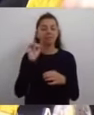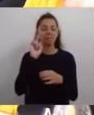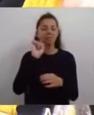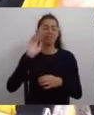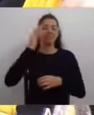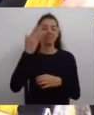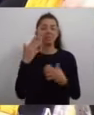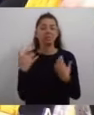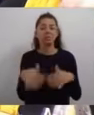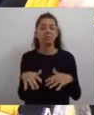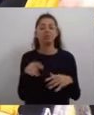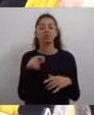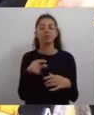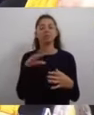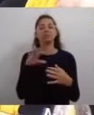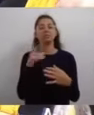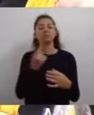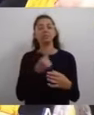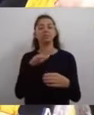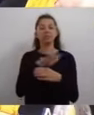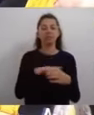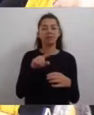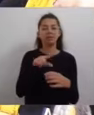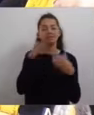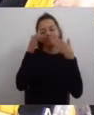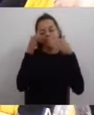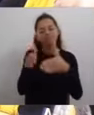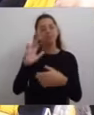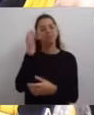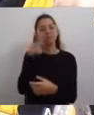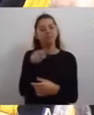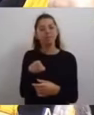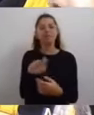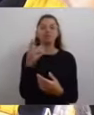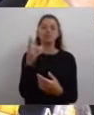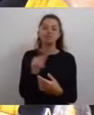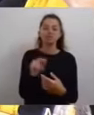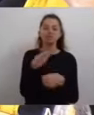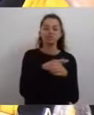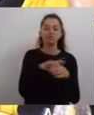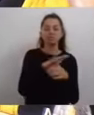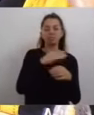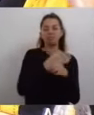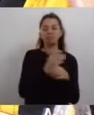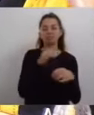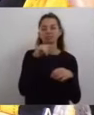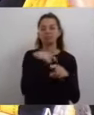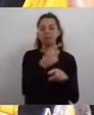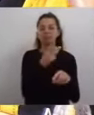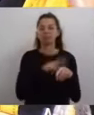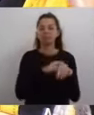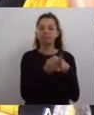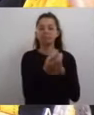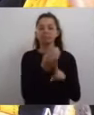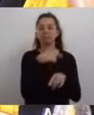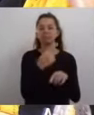coordene nessa ação de mitigação e adaptação, trabalhando em articulação com outros departamentos de diferentes direções nas áreas de habitação, ordenamento